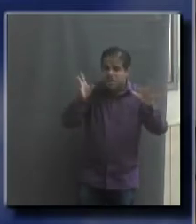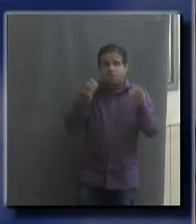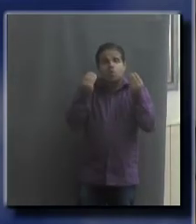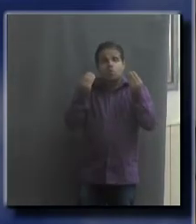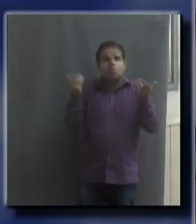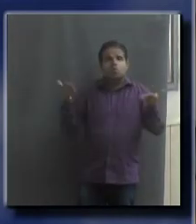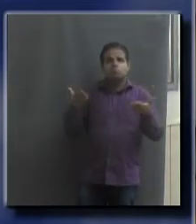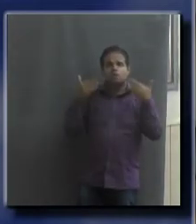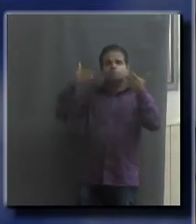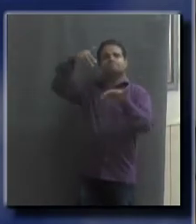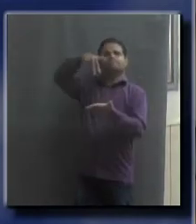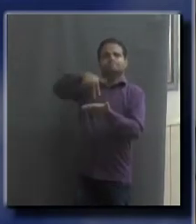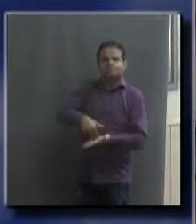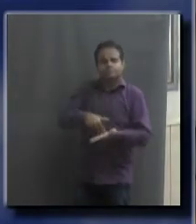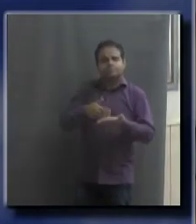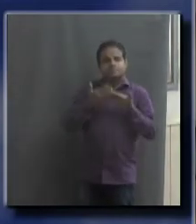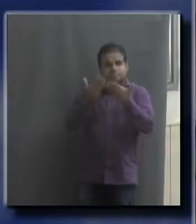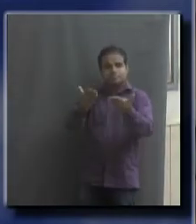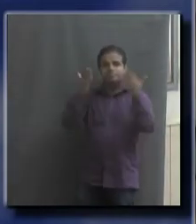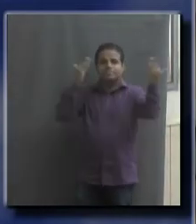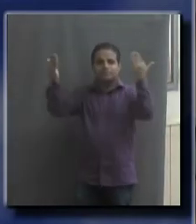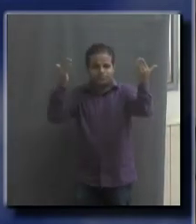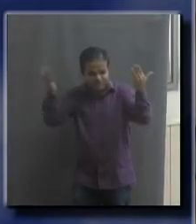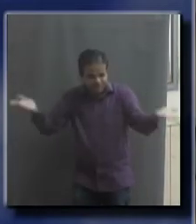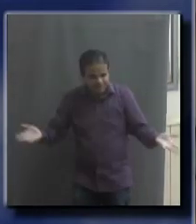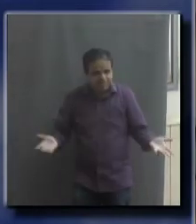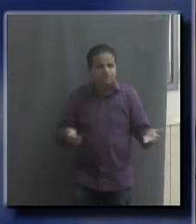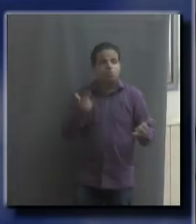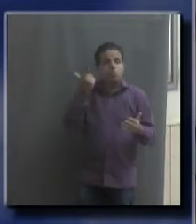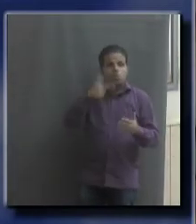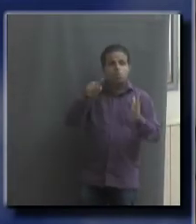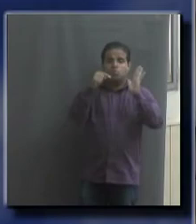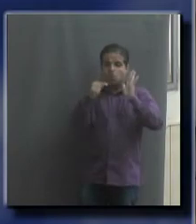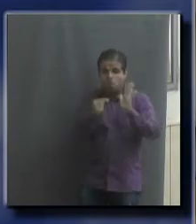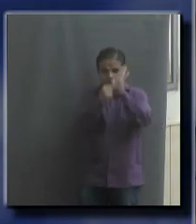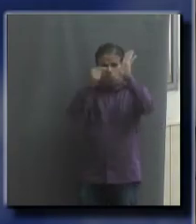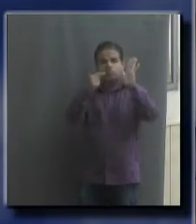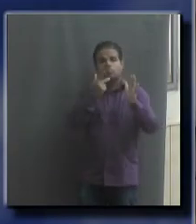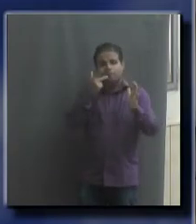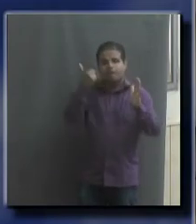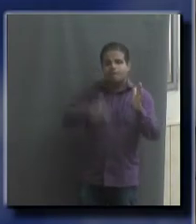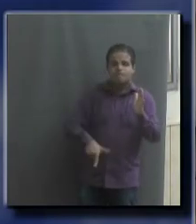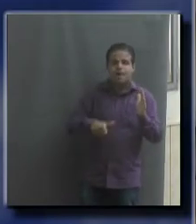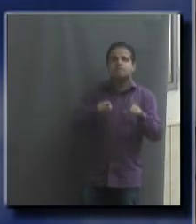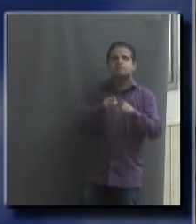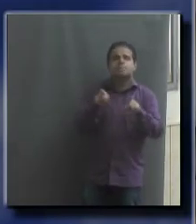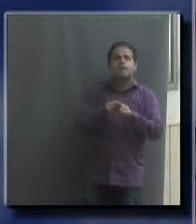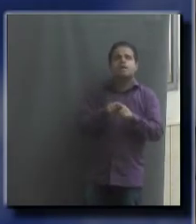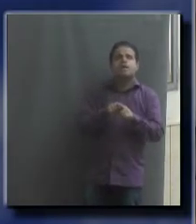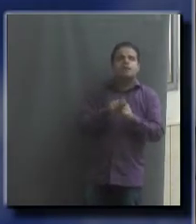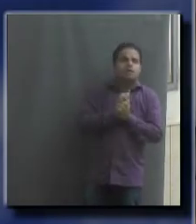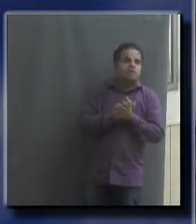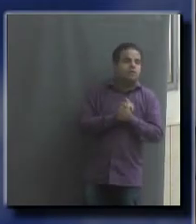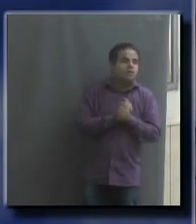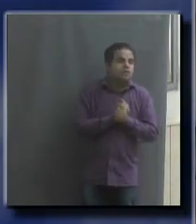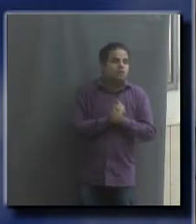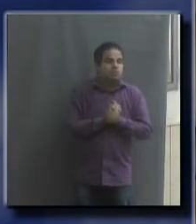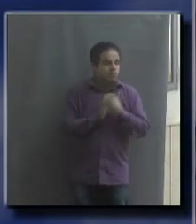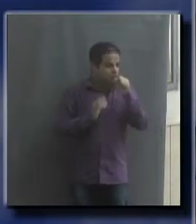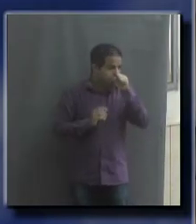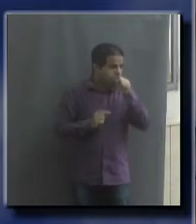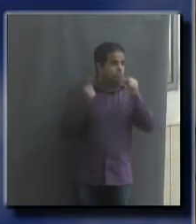nos colocamos como psicologia. E outro ponto que eu queria levantar, para não falar demais, é um outro